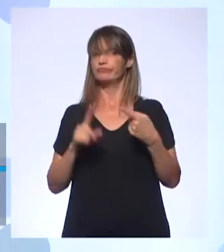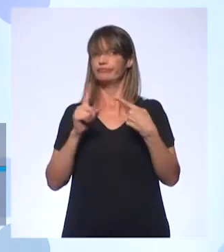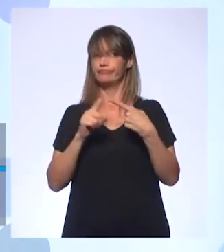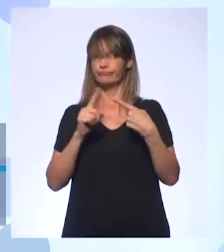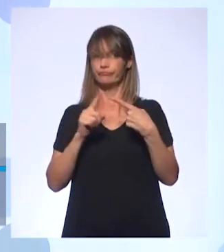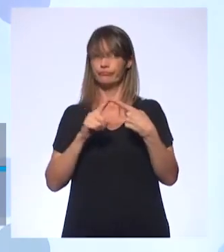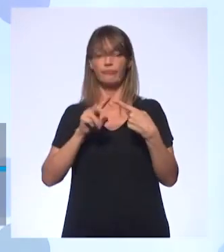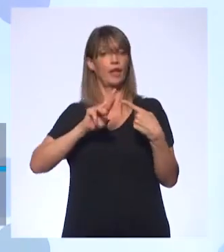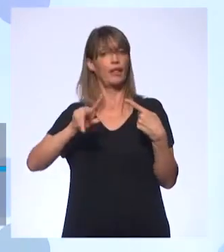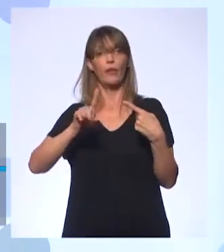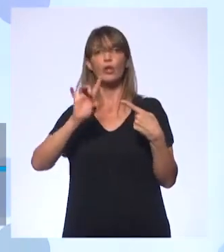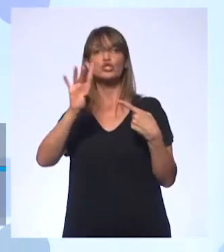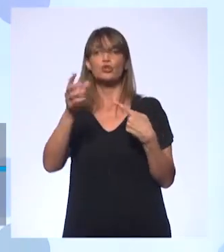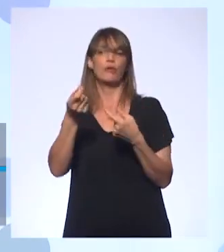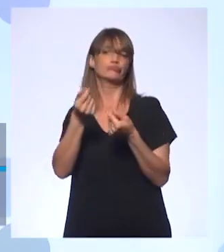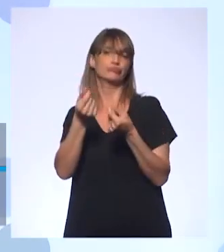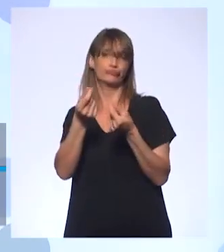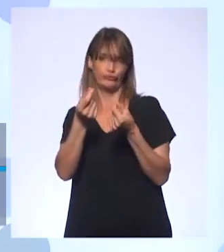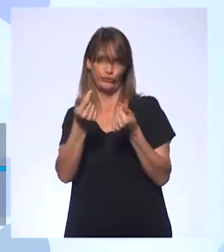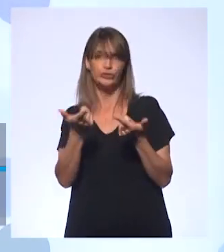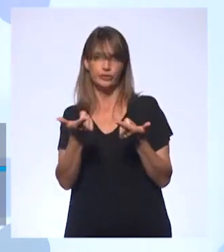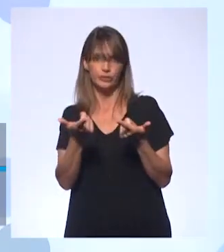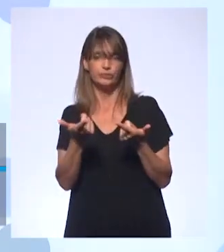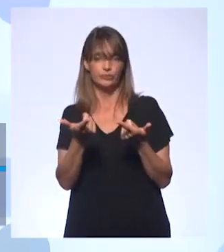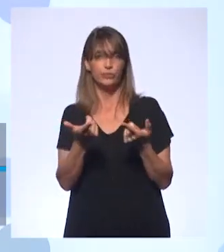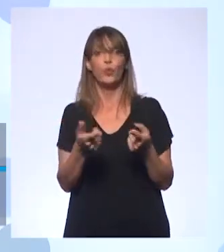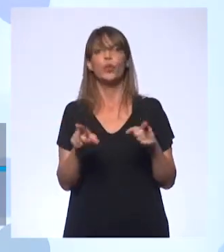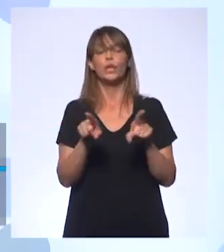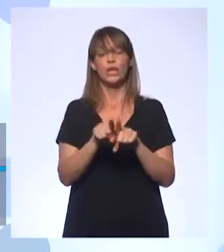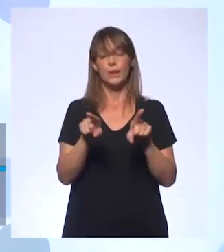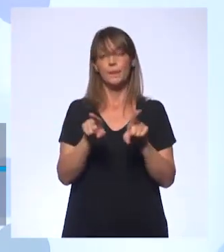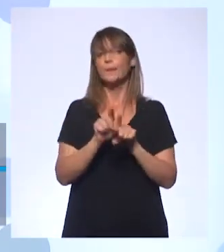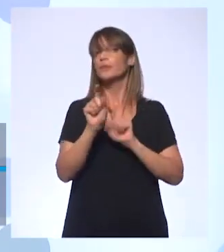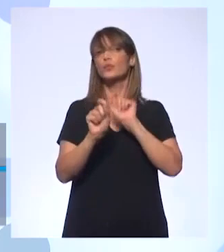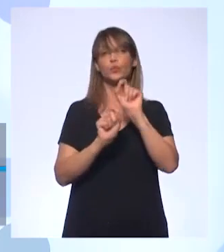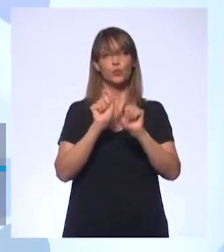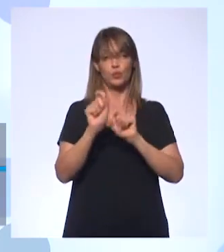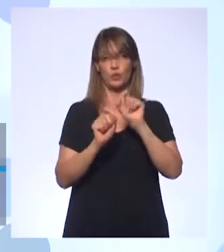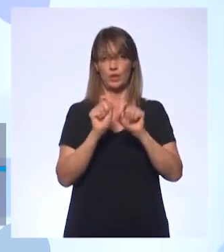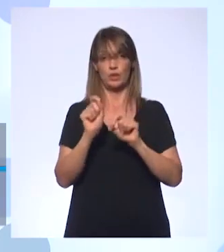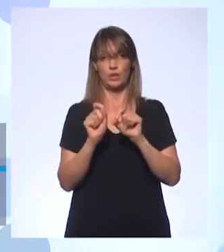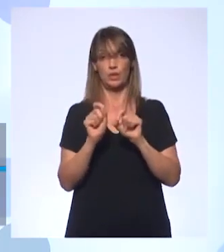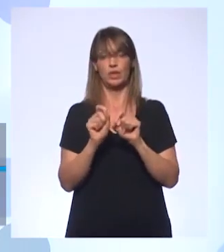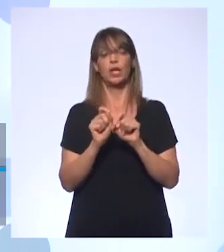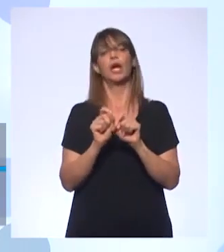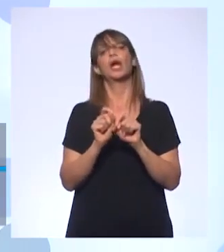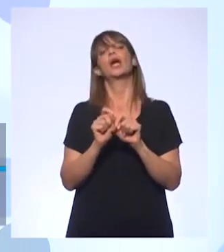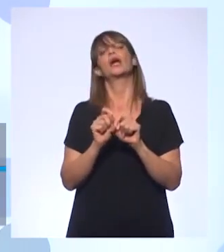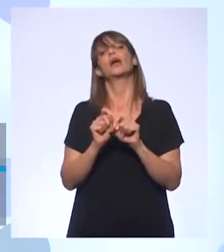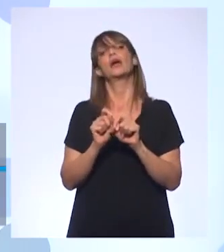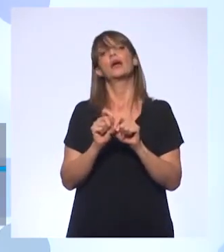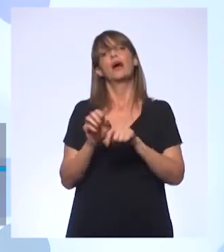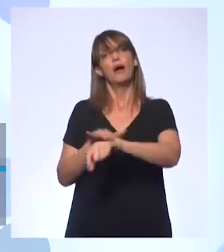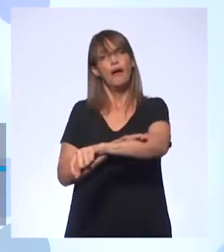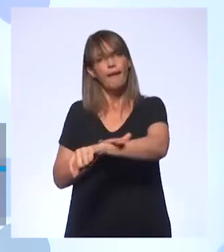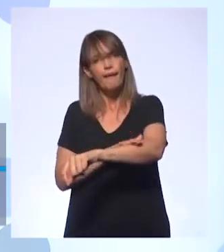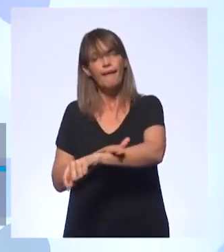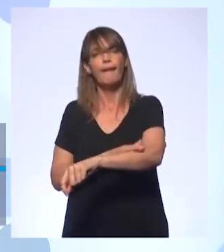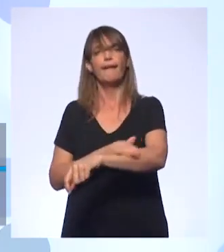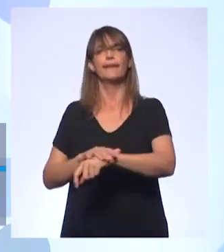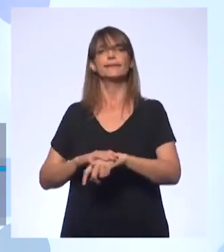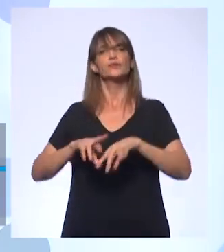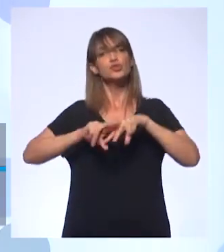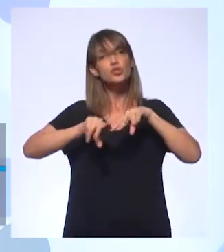refere apenas a um aspecto econômico. Ele também entra na dimensão das questões de etnia, de gênero,